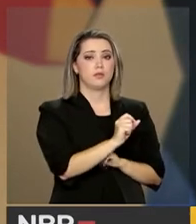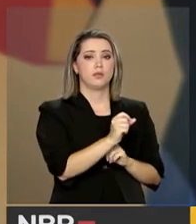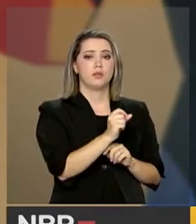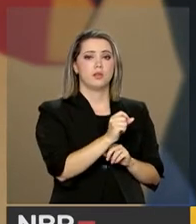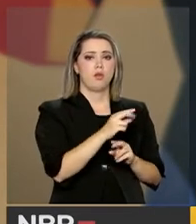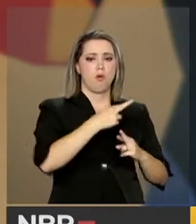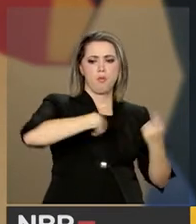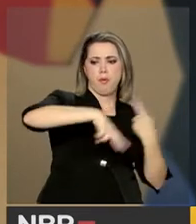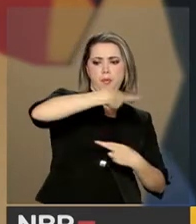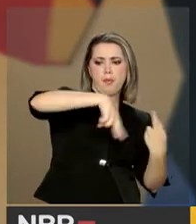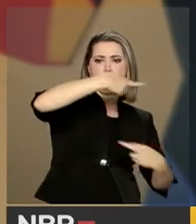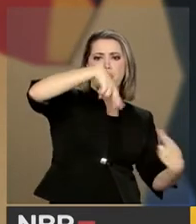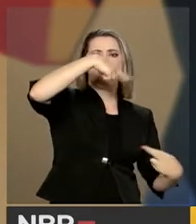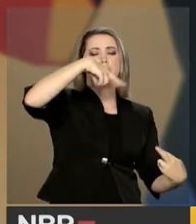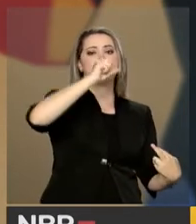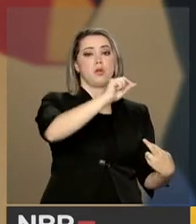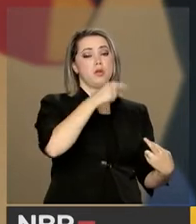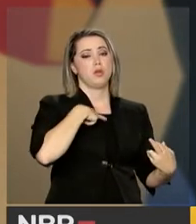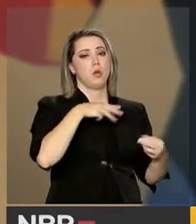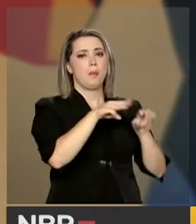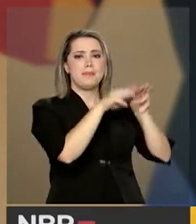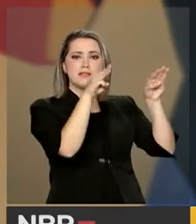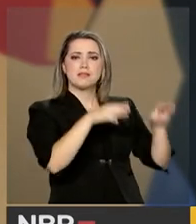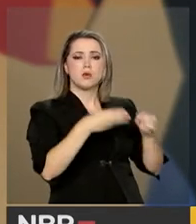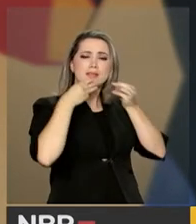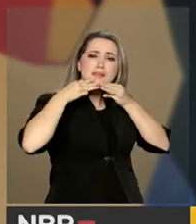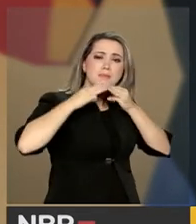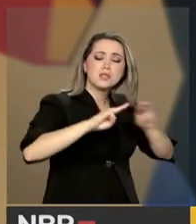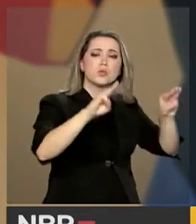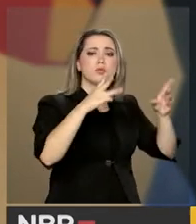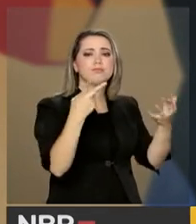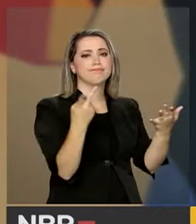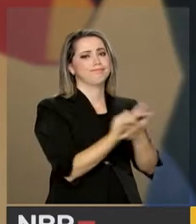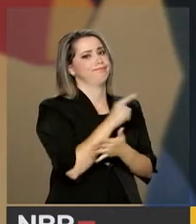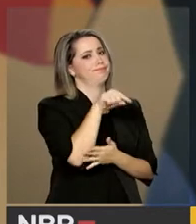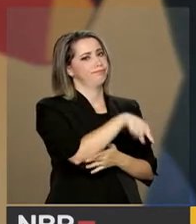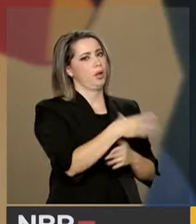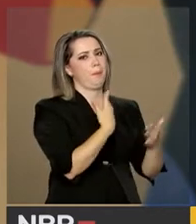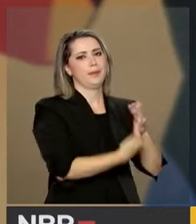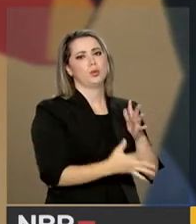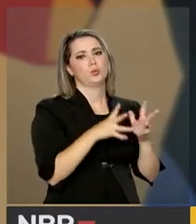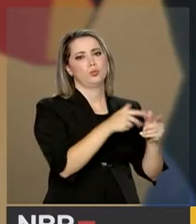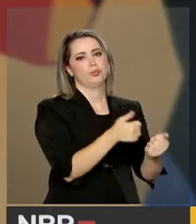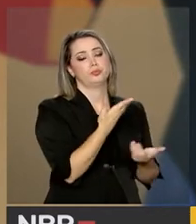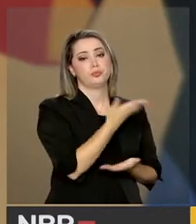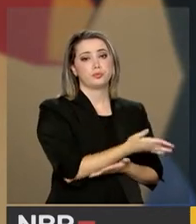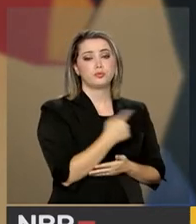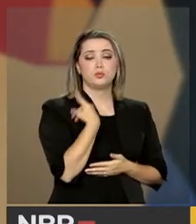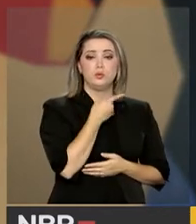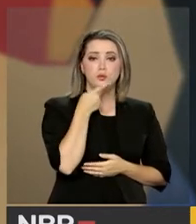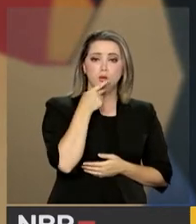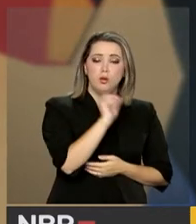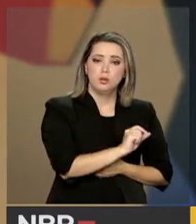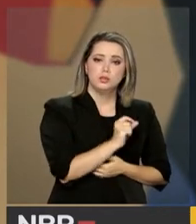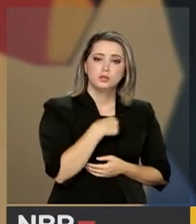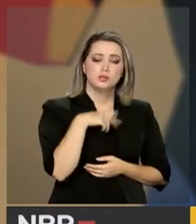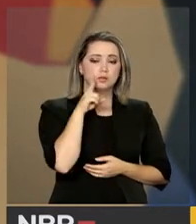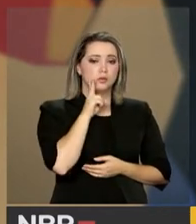o tornado que passou pelo Museu das Missões e atingiu o acervo. Então, quando a gente vê